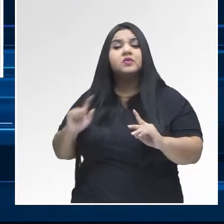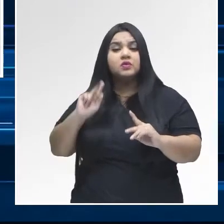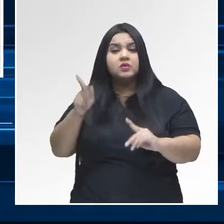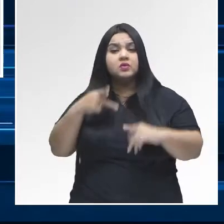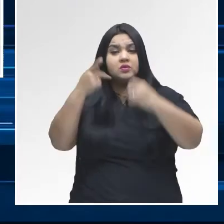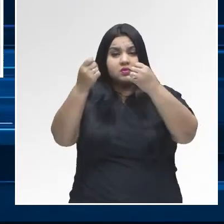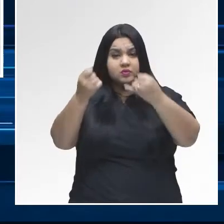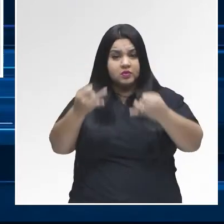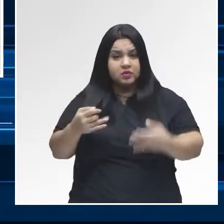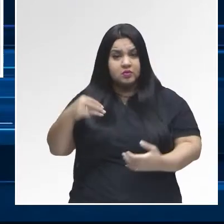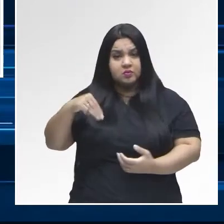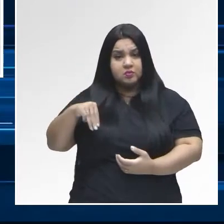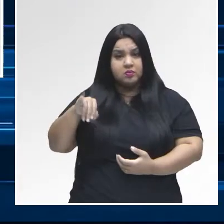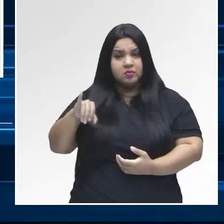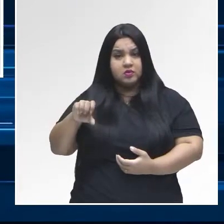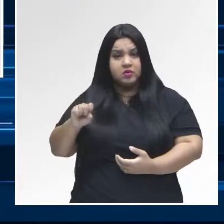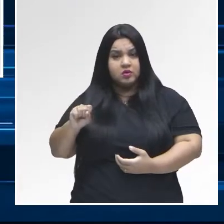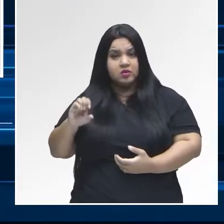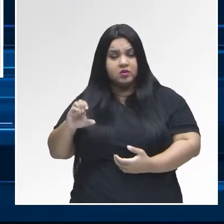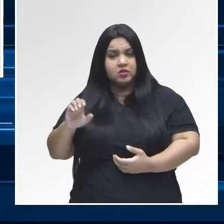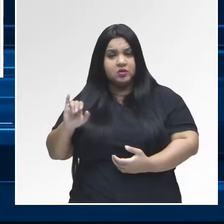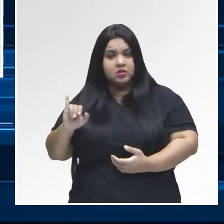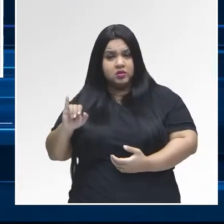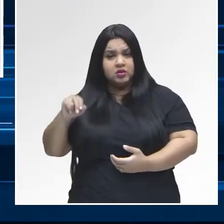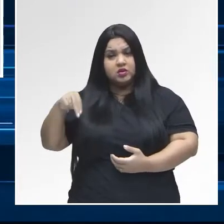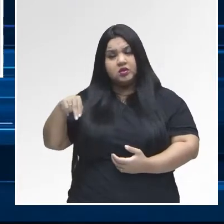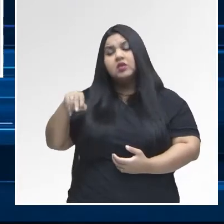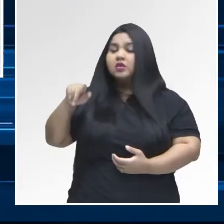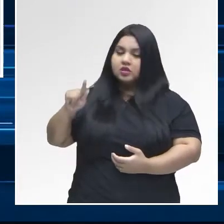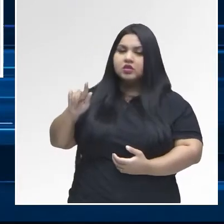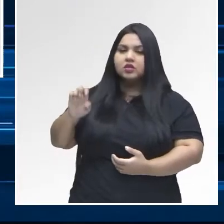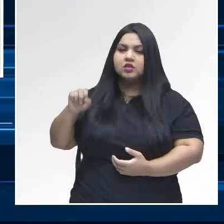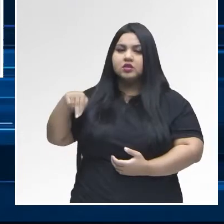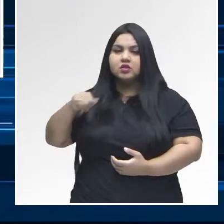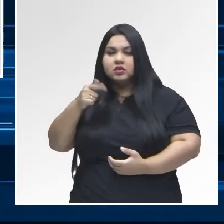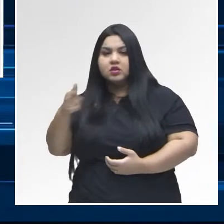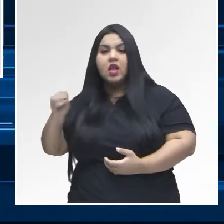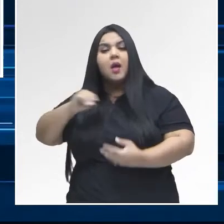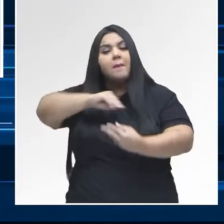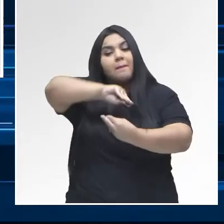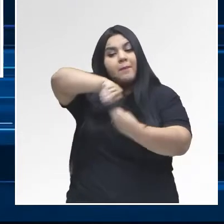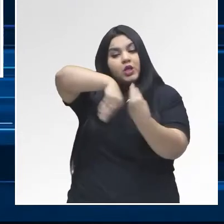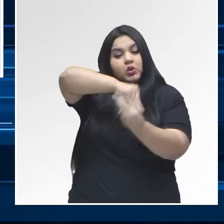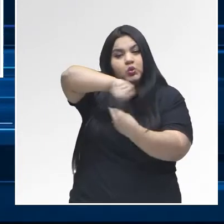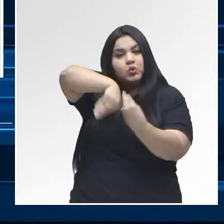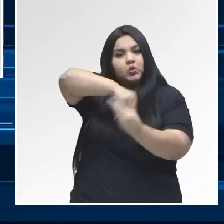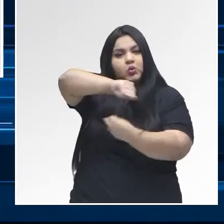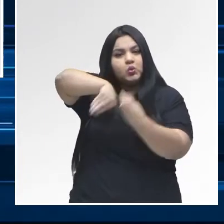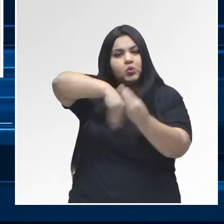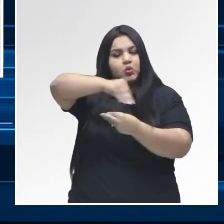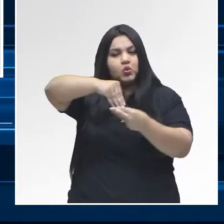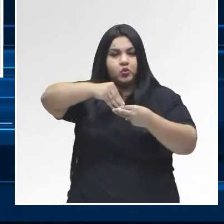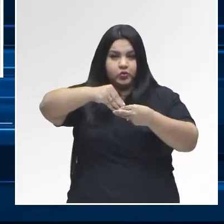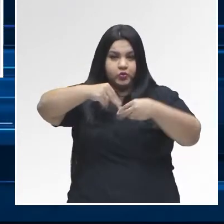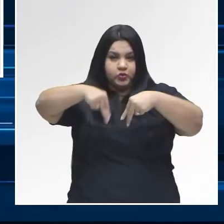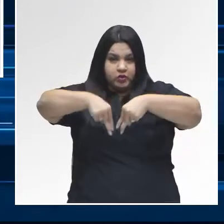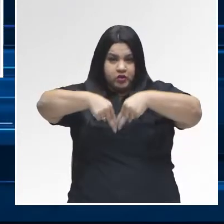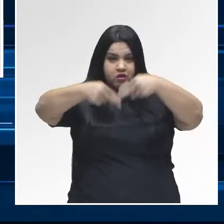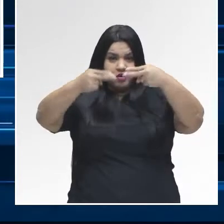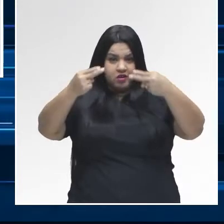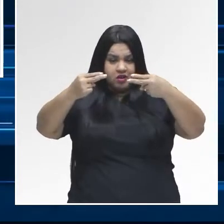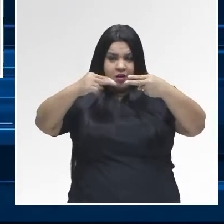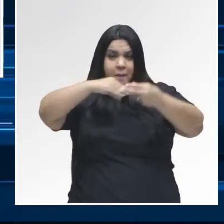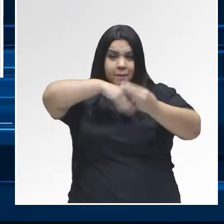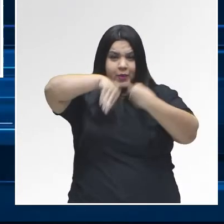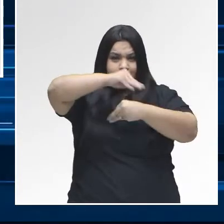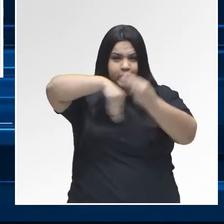em miscigenação, você tem que ter em mente que nós estamos falando do processo de mistura de etnias diferentes,